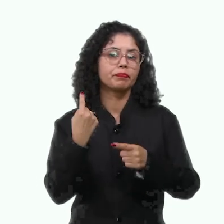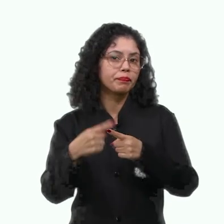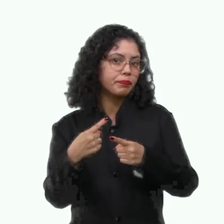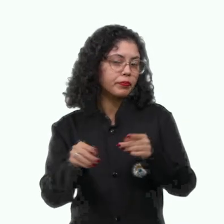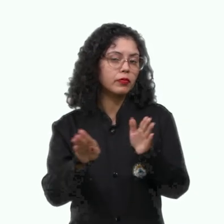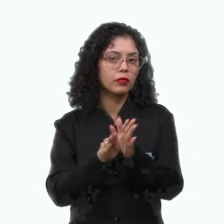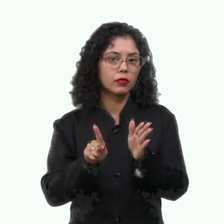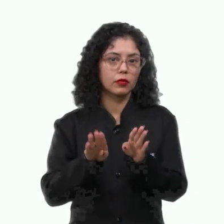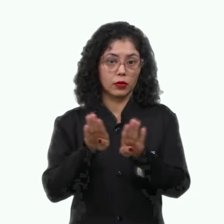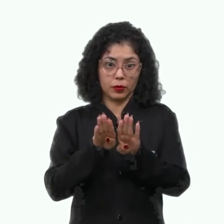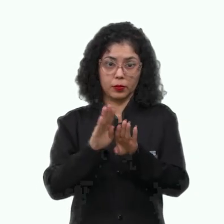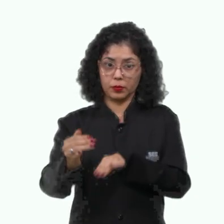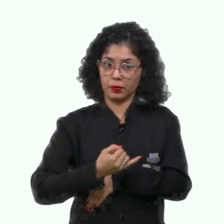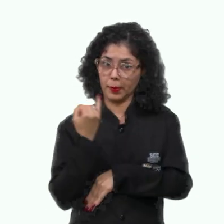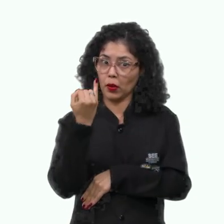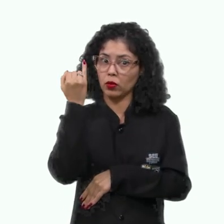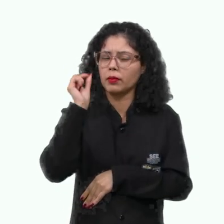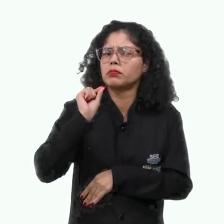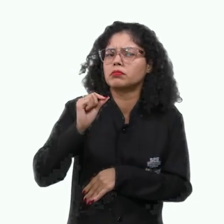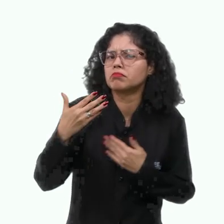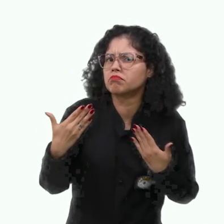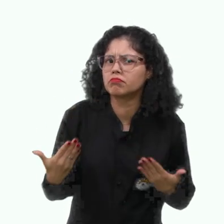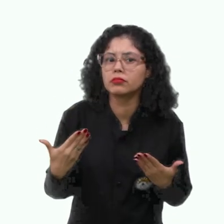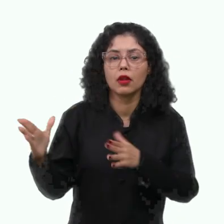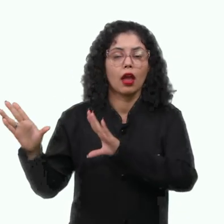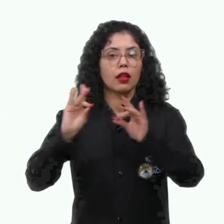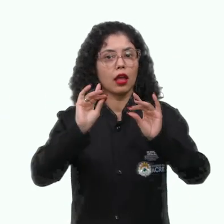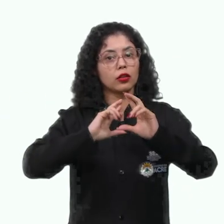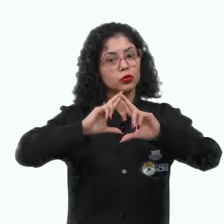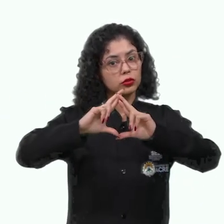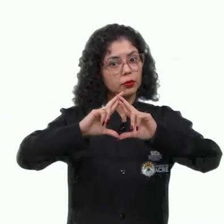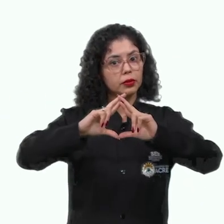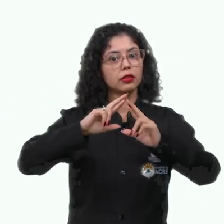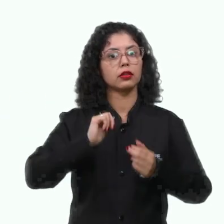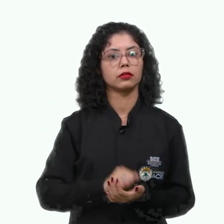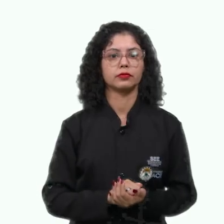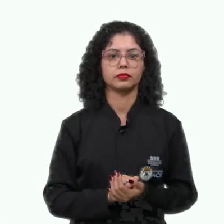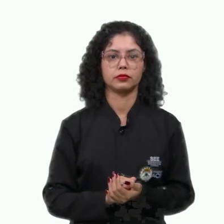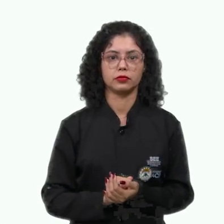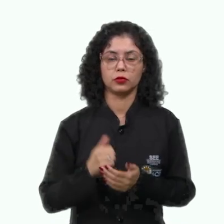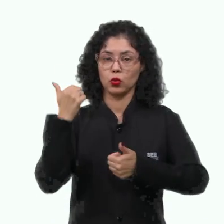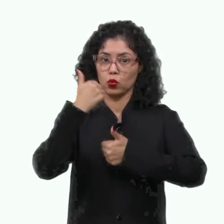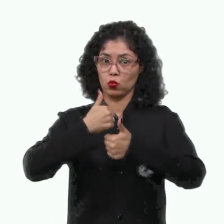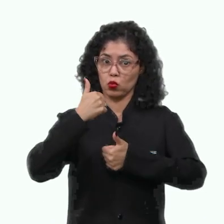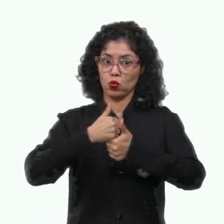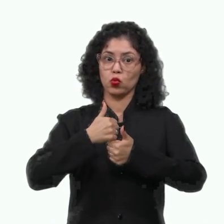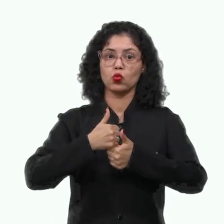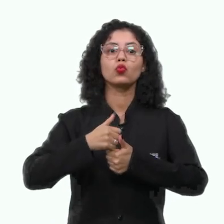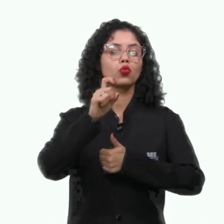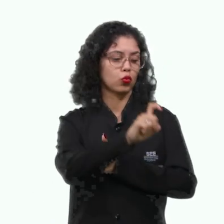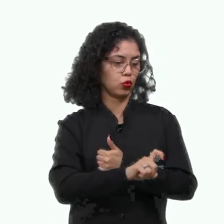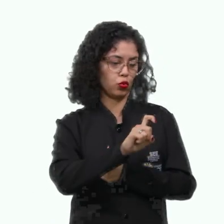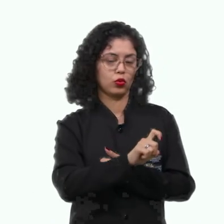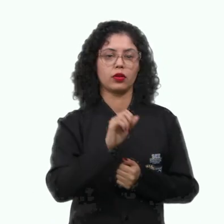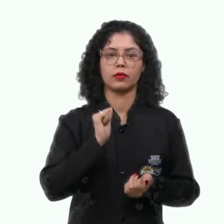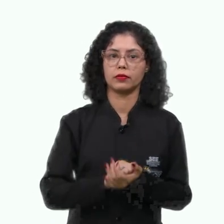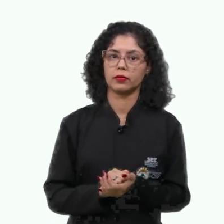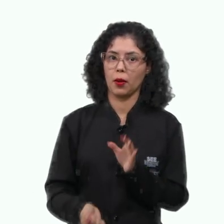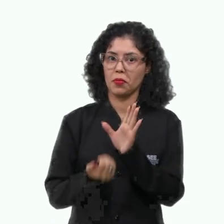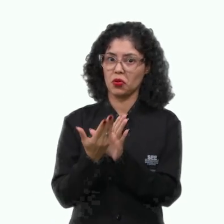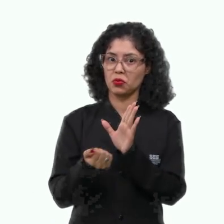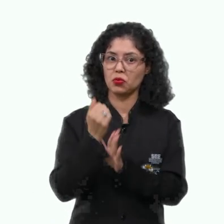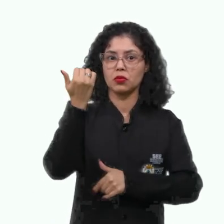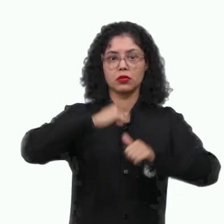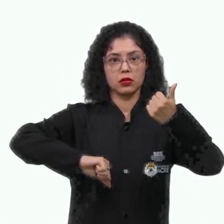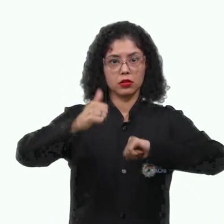são tão importantes? Porque ela traz sustentabilidade, né? Ela substitui agrotóxicos e produtos